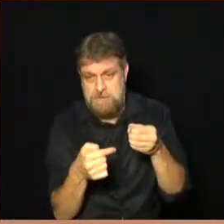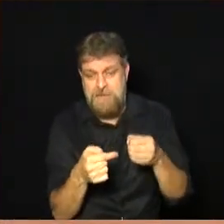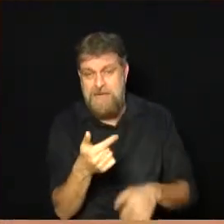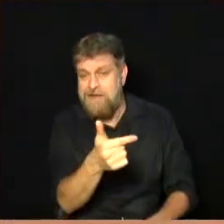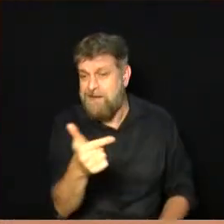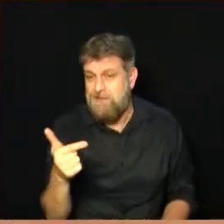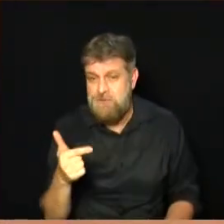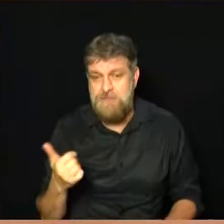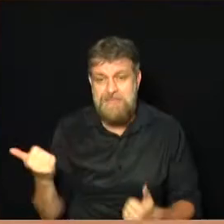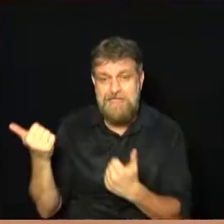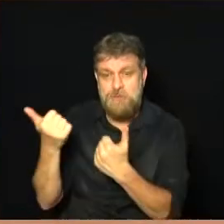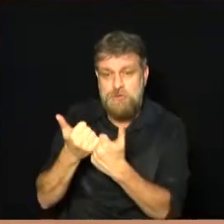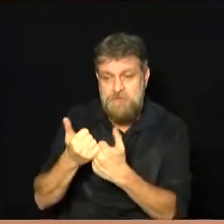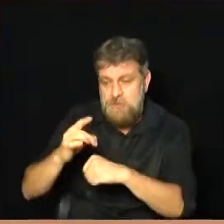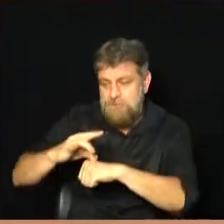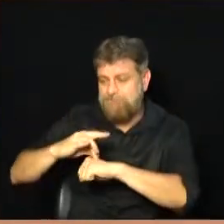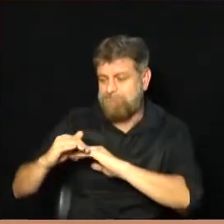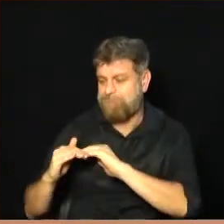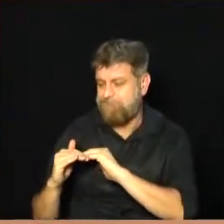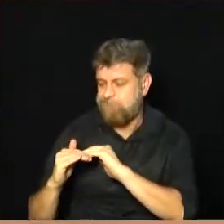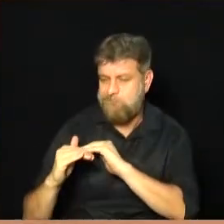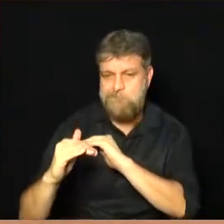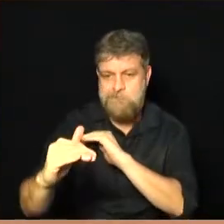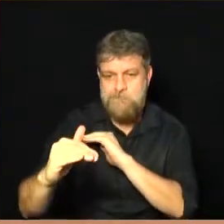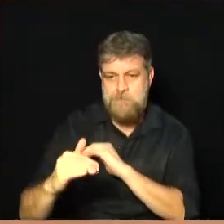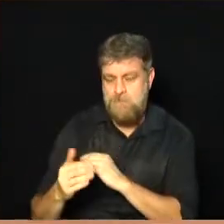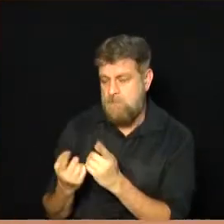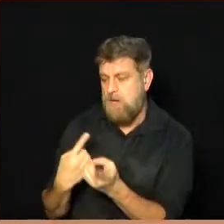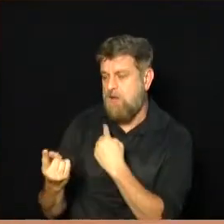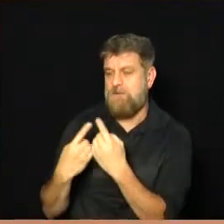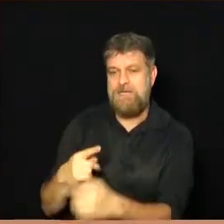a substituição do solo da Rua Piracicaba.